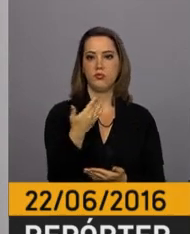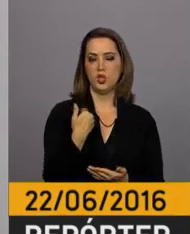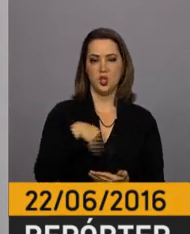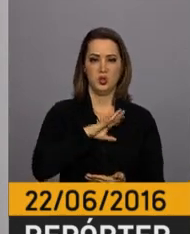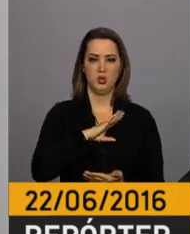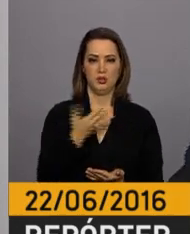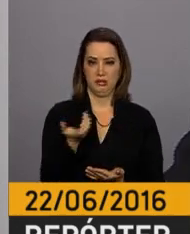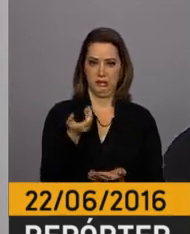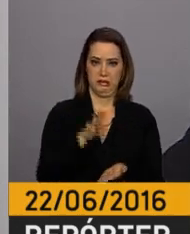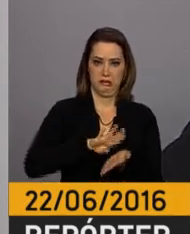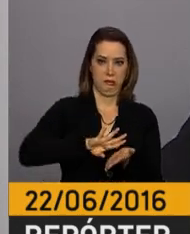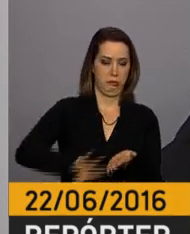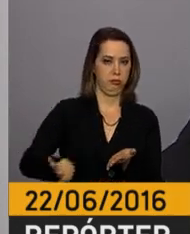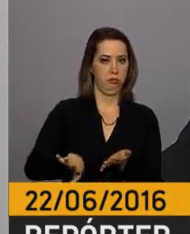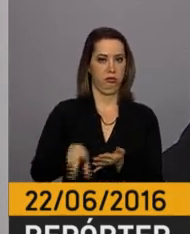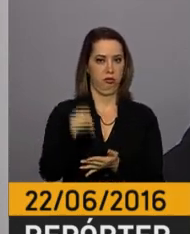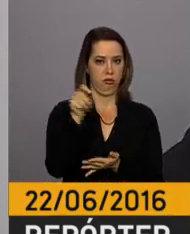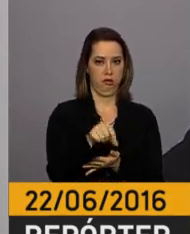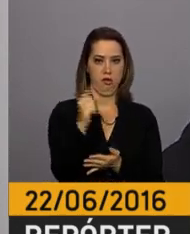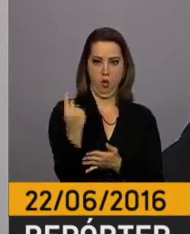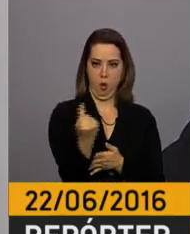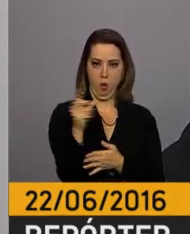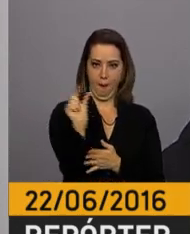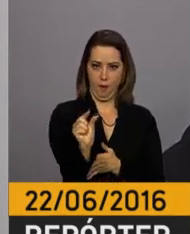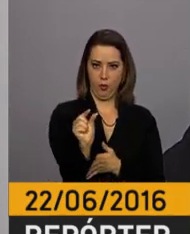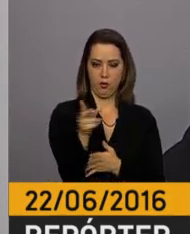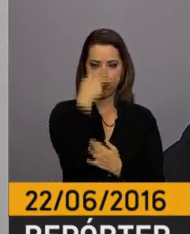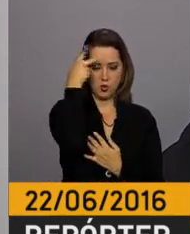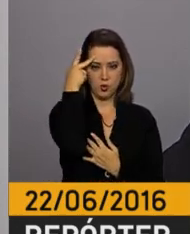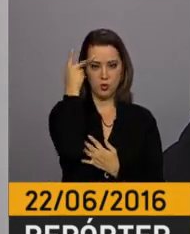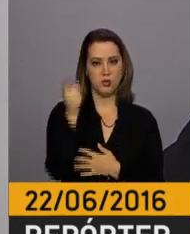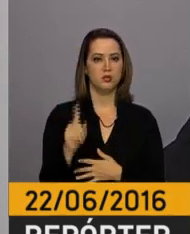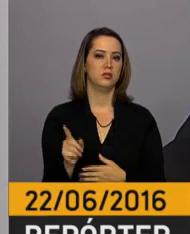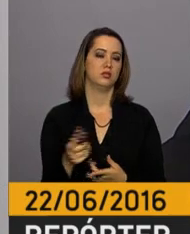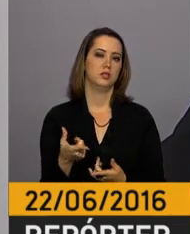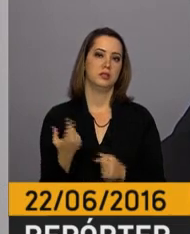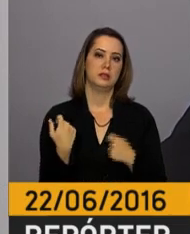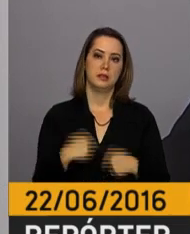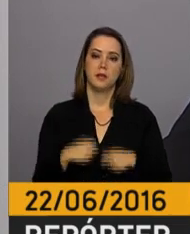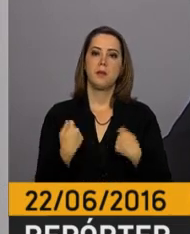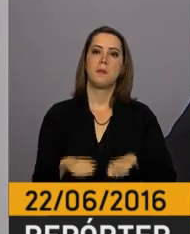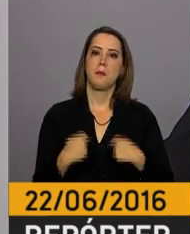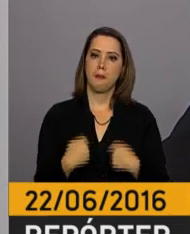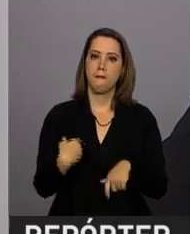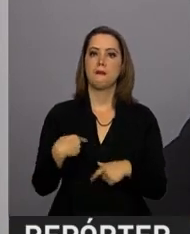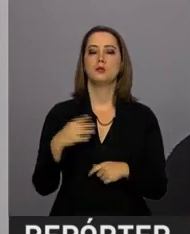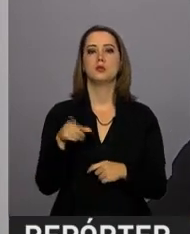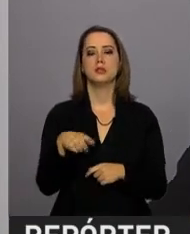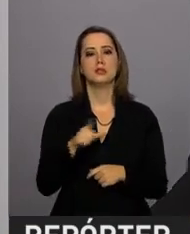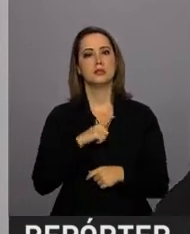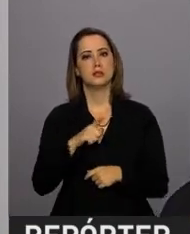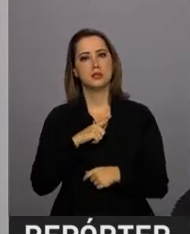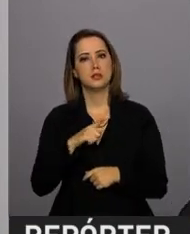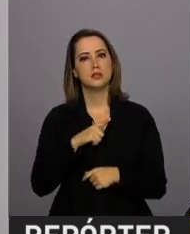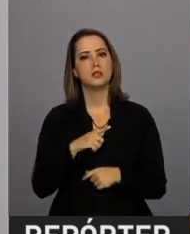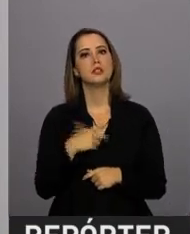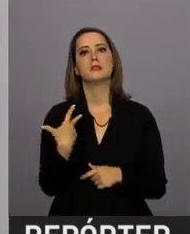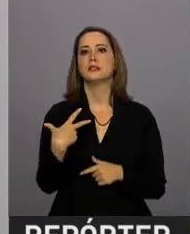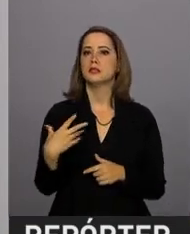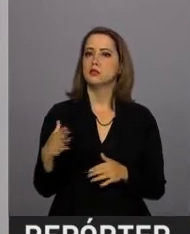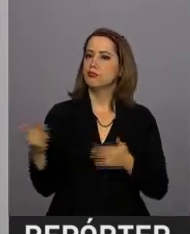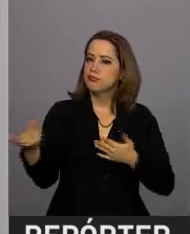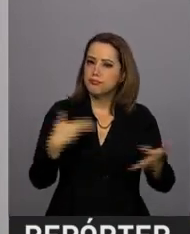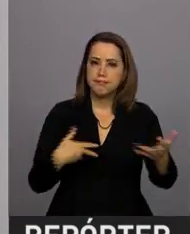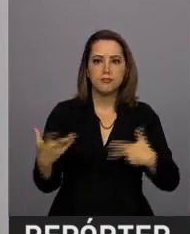realmente refutar e repudiar daqui para frente para que haja a oportunidade para todos e